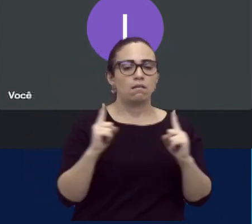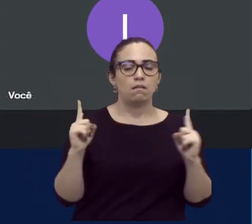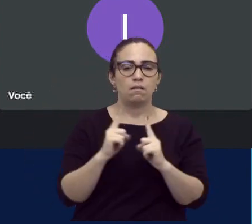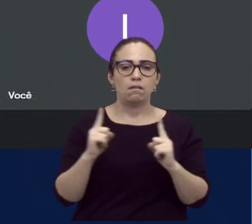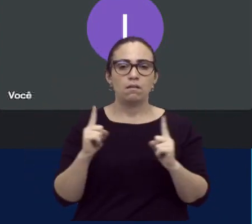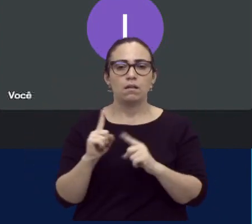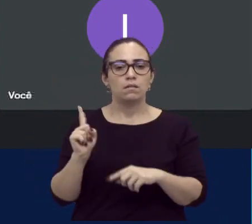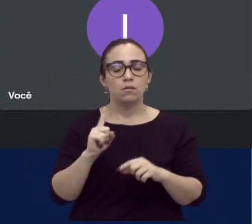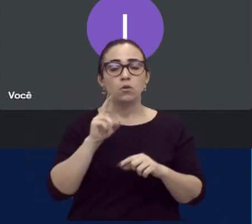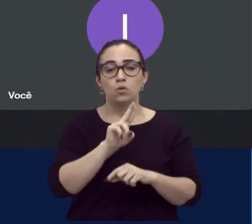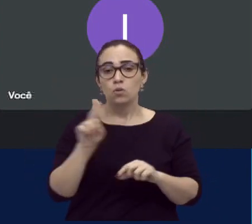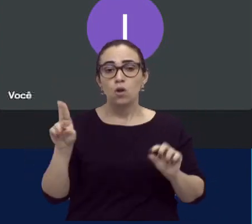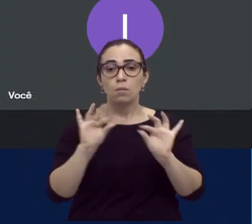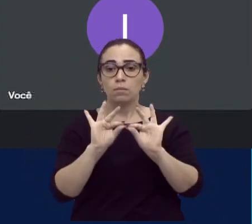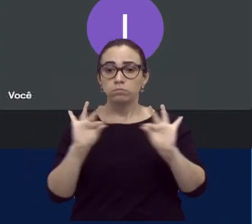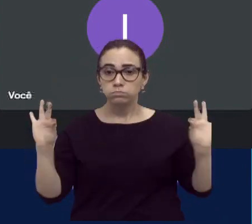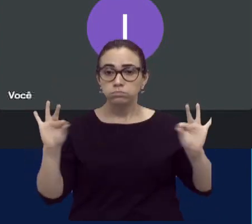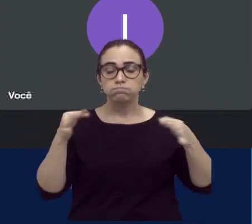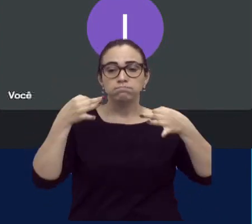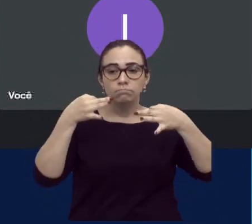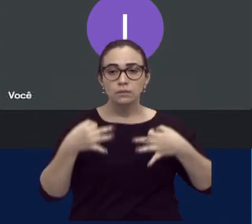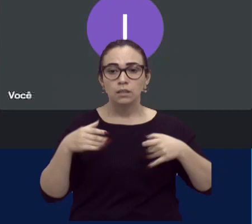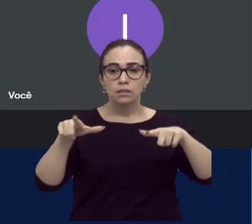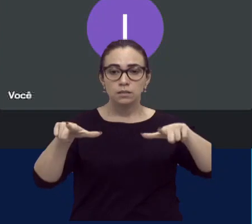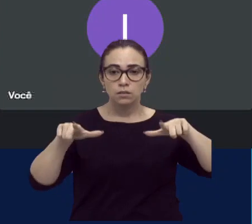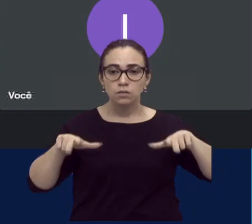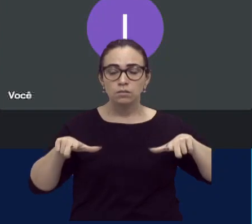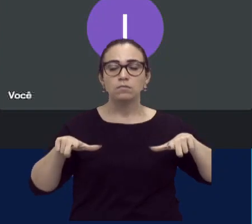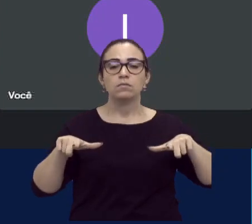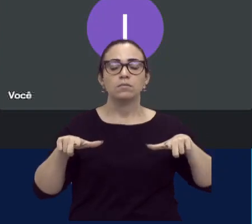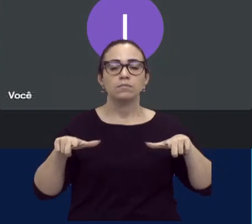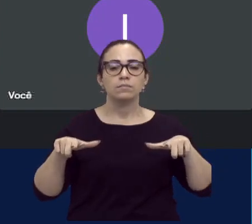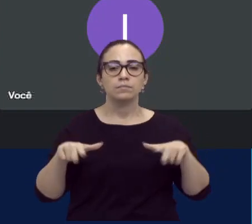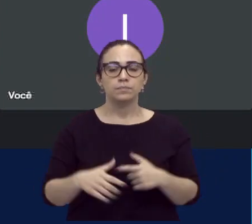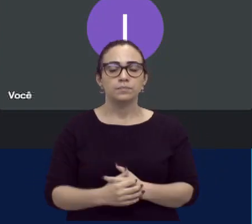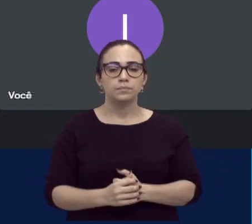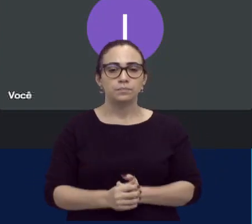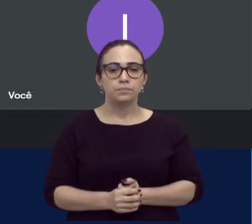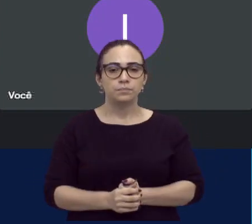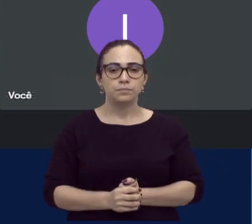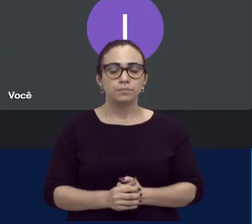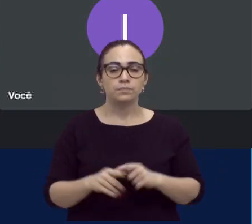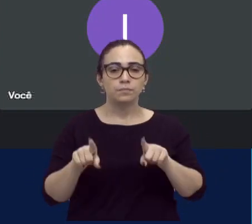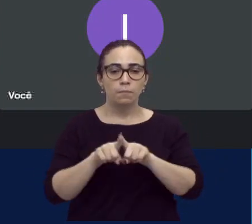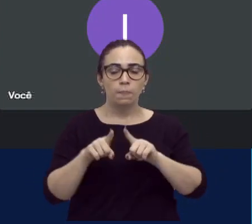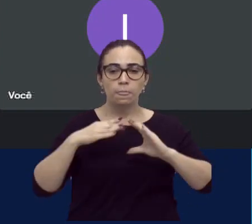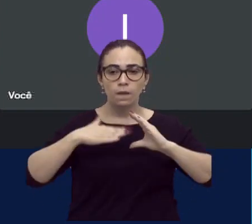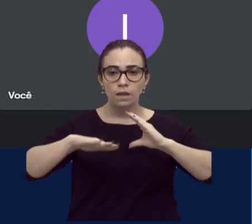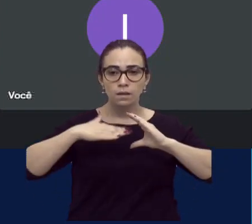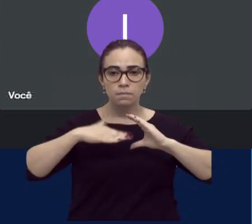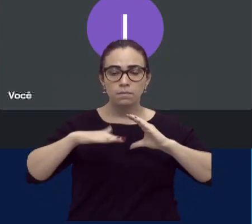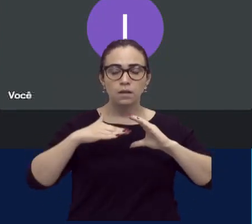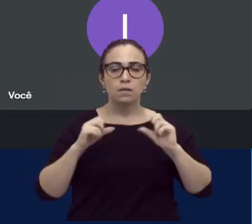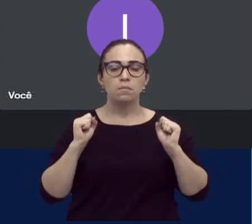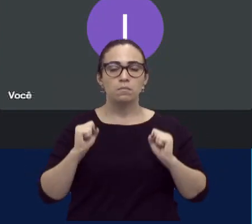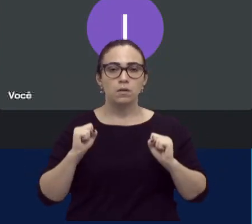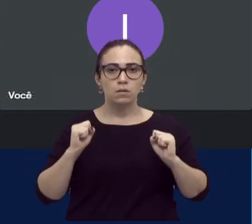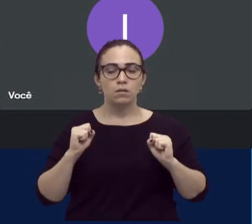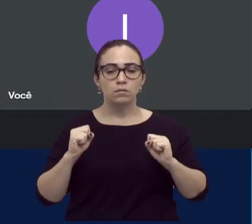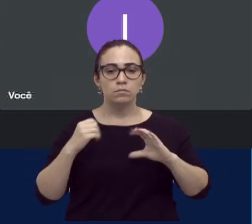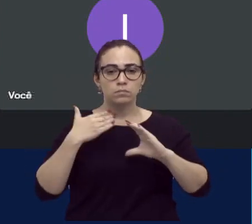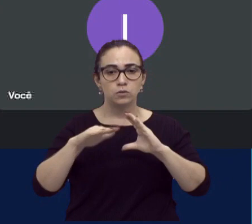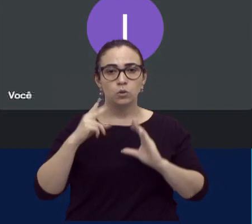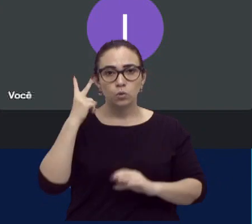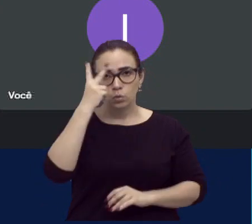apelidos também, para que seja o nome correto no certificado, e o e-mail, para que a gente possa enviar esse certificado de 2